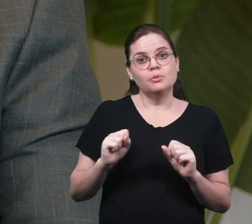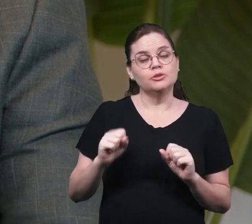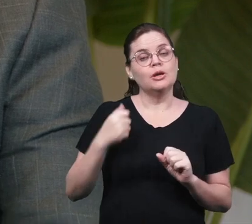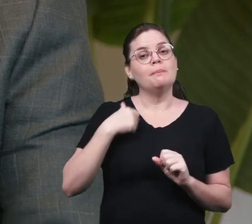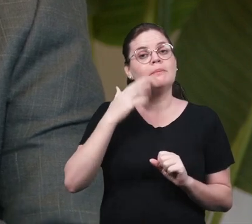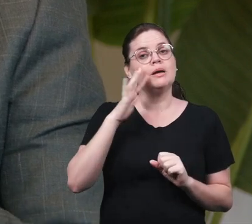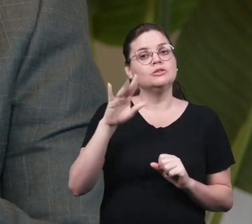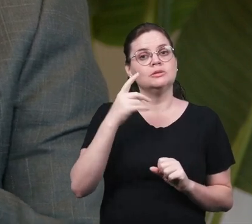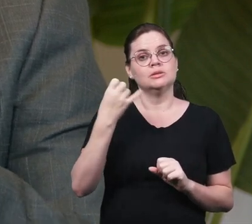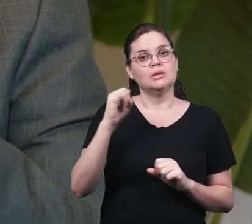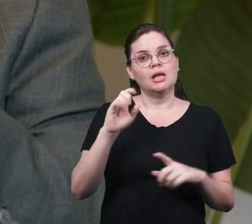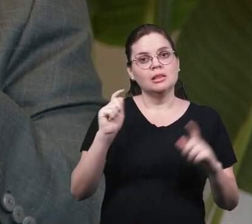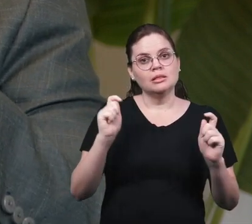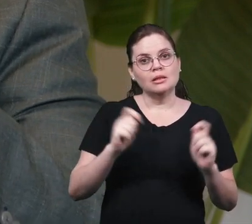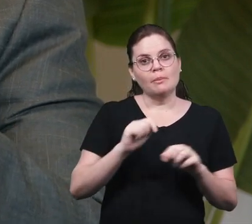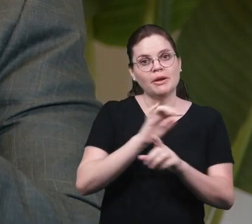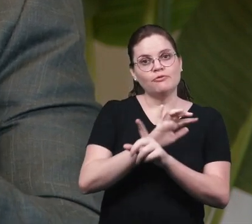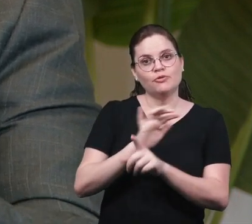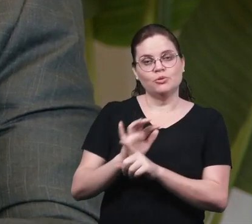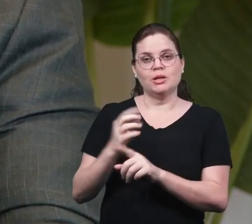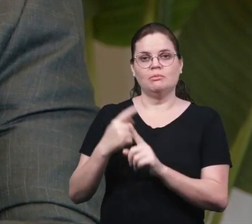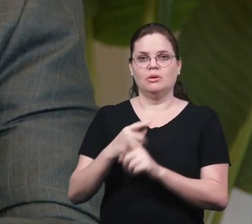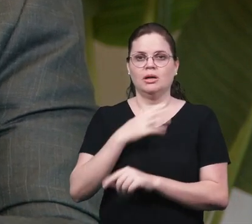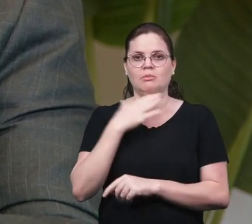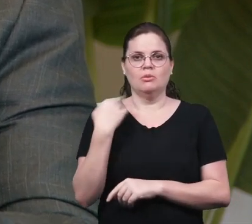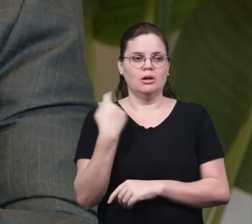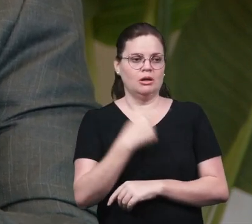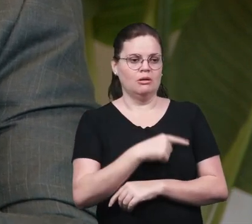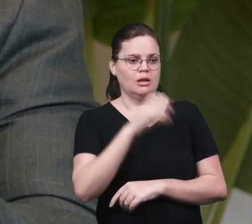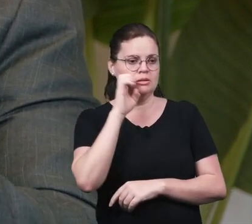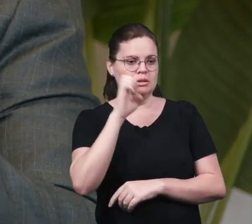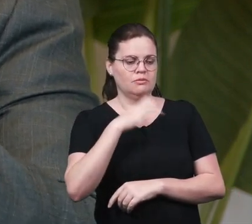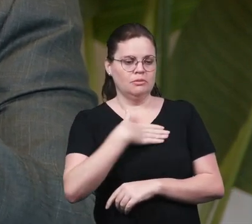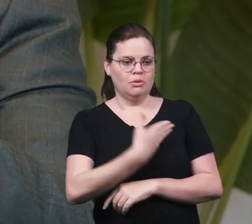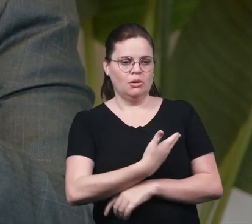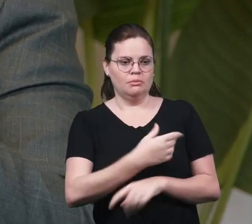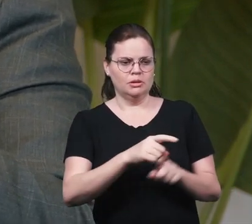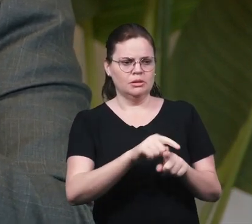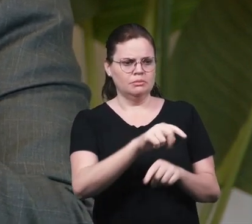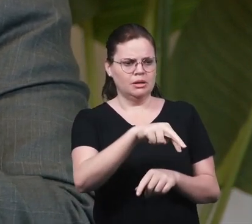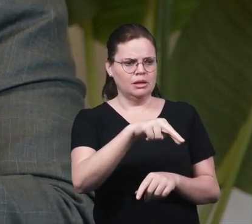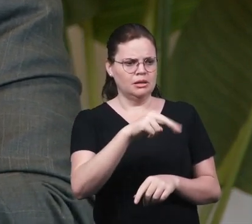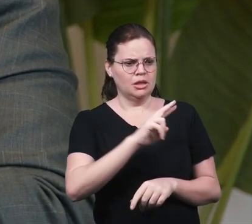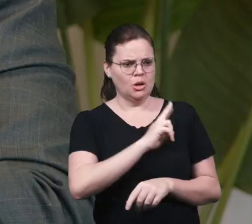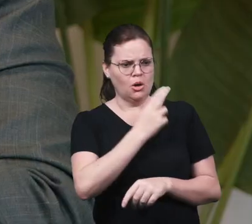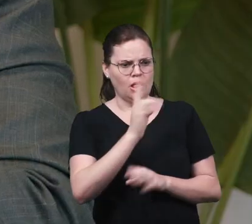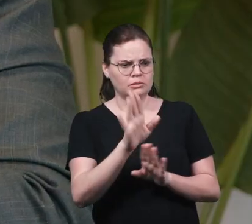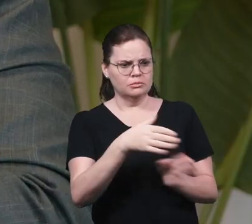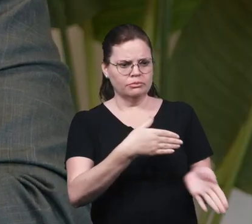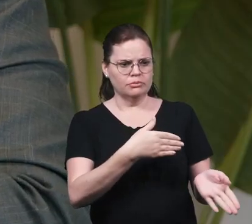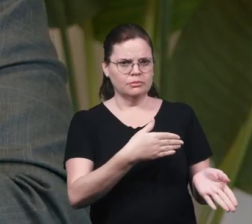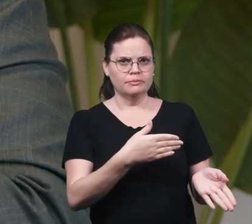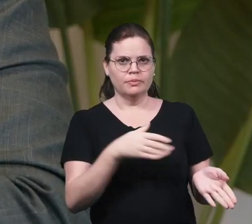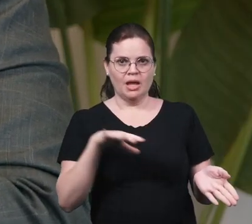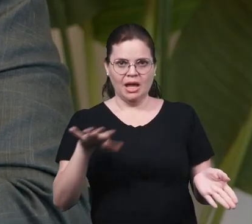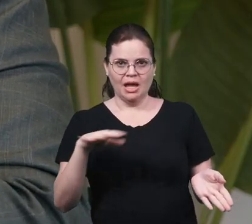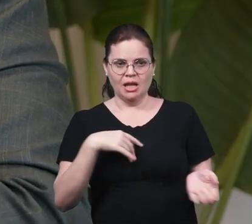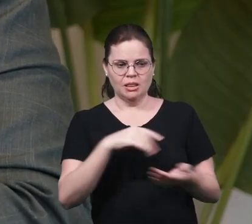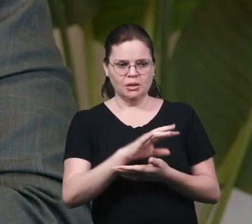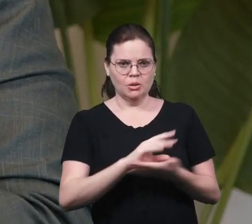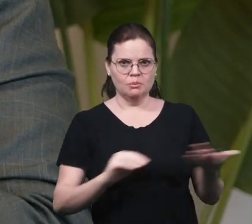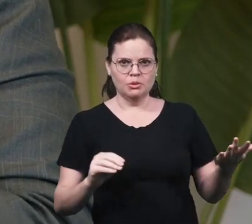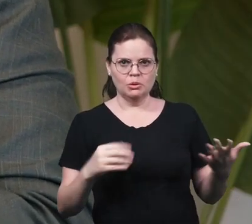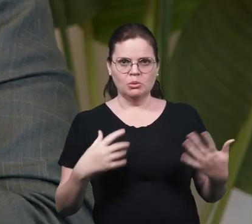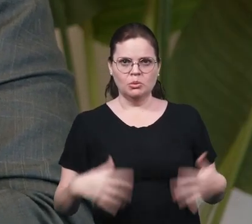influenciado tanto pela morte do seu amigo Estevão, como do seu companheiro Nicolau, mas ele não ficou